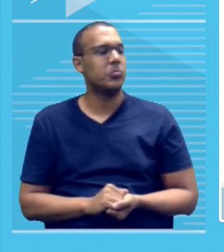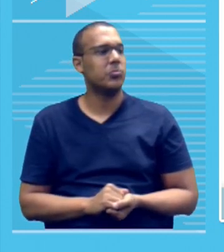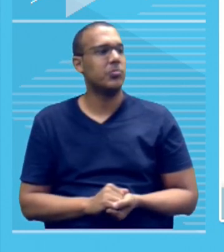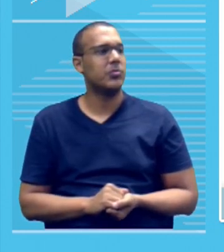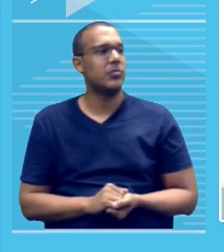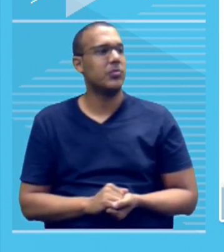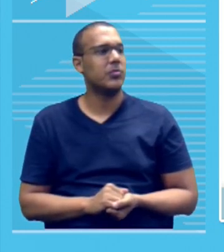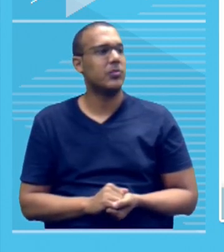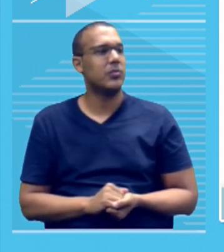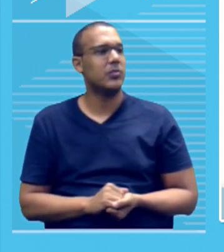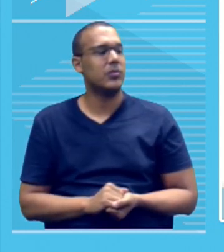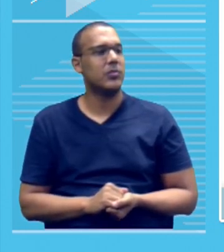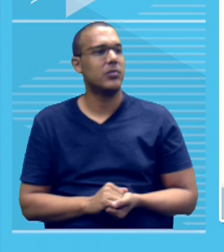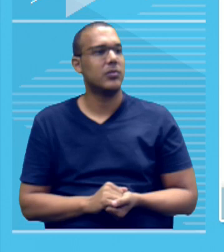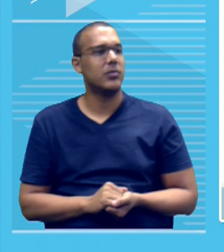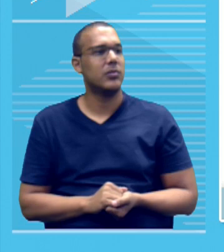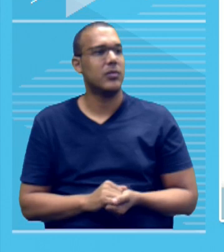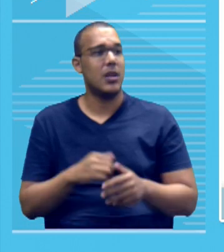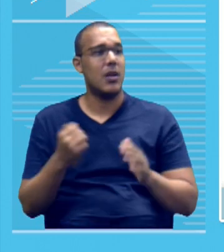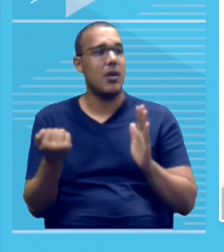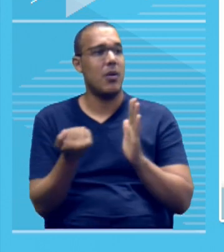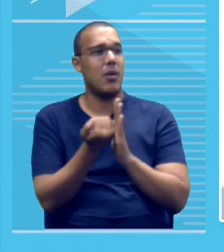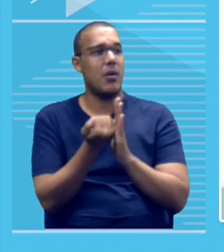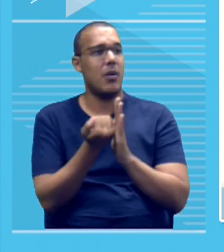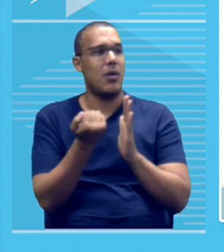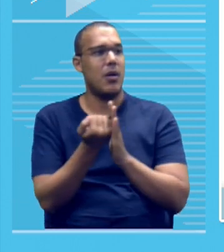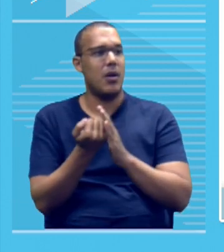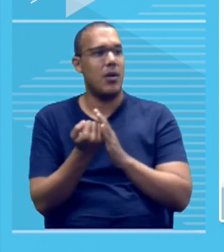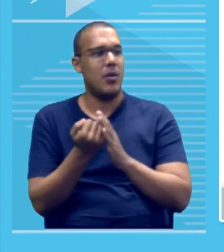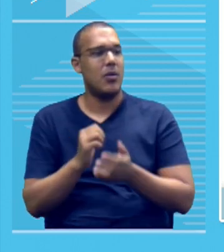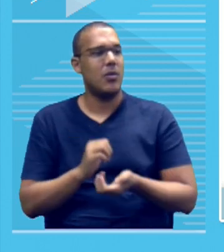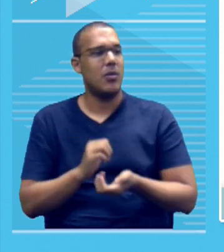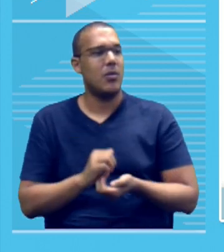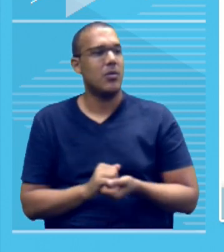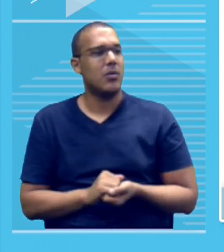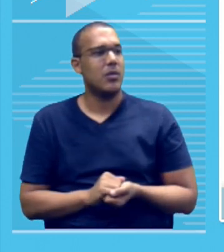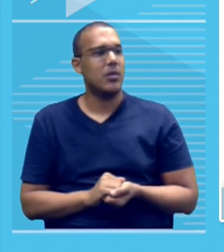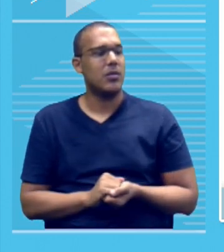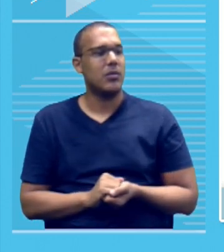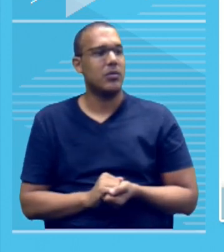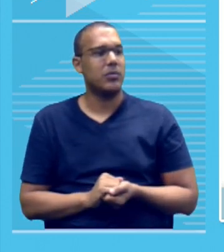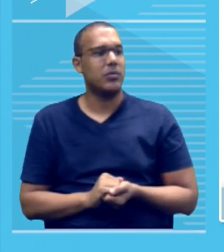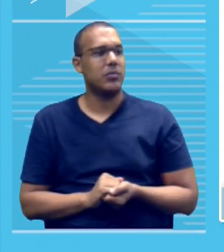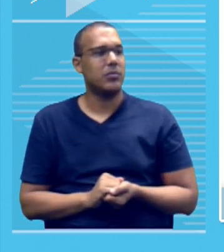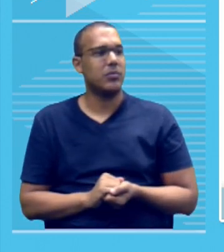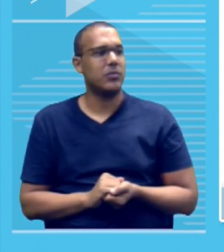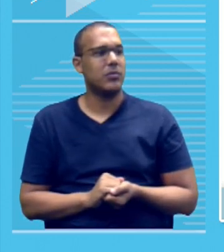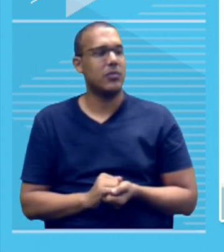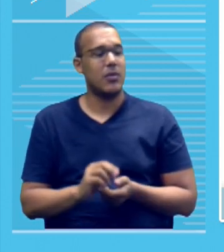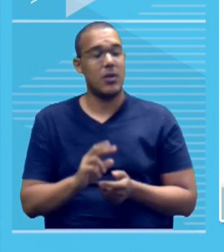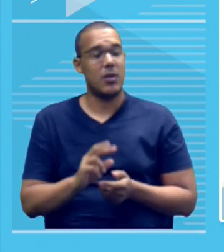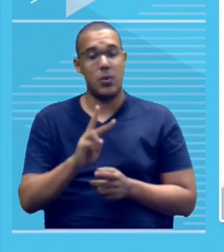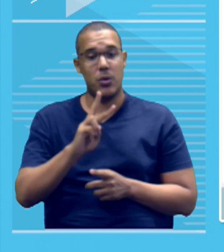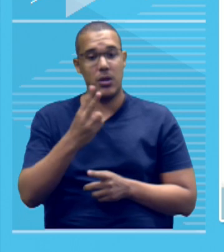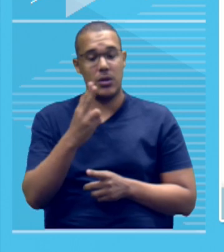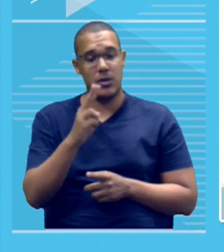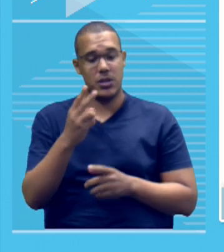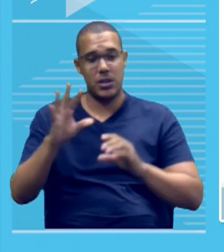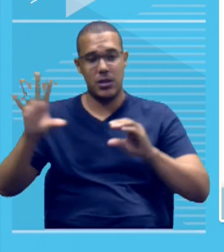vou marcar para vocês, o hidrogênio que foi adicionado. Opa, vou mostrar aqui o hidrogênio que foi